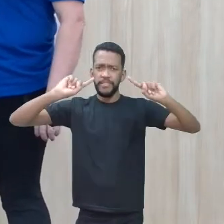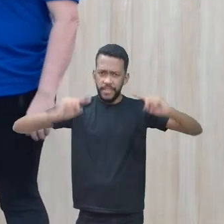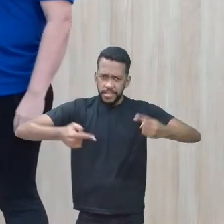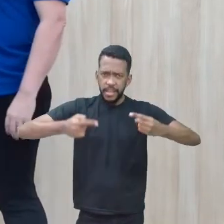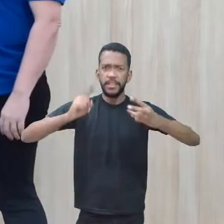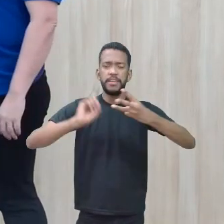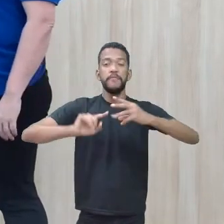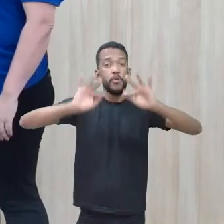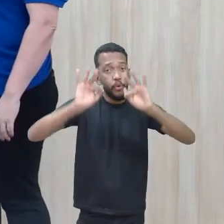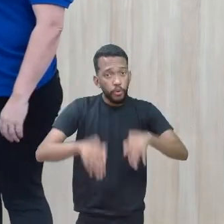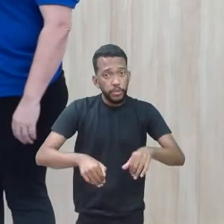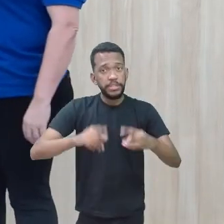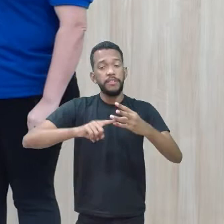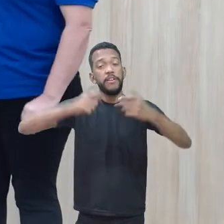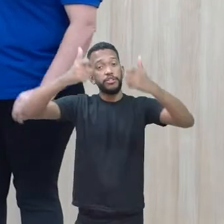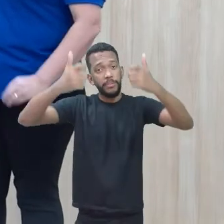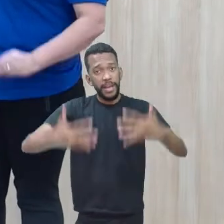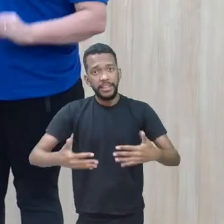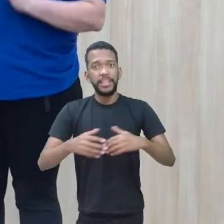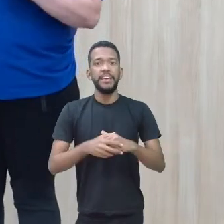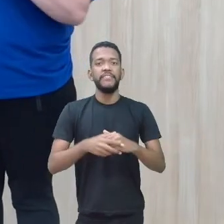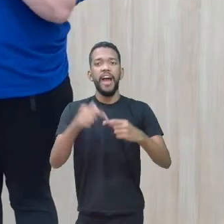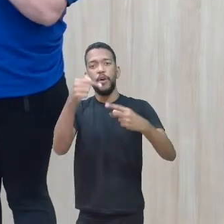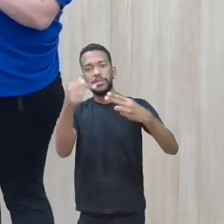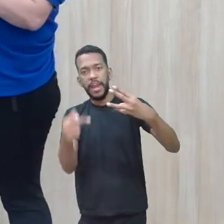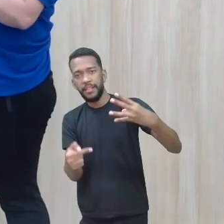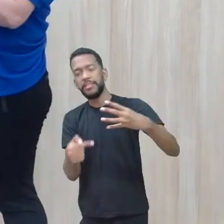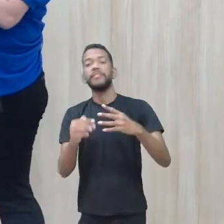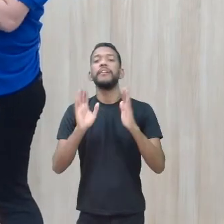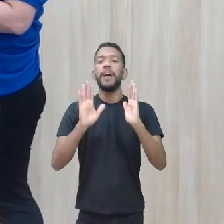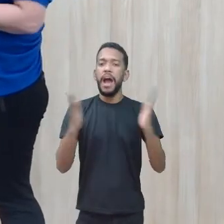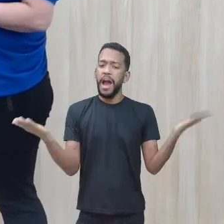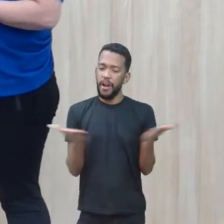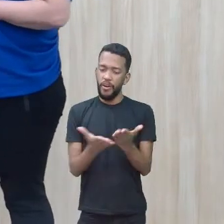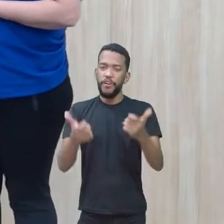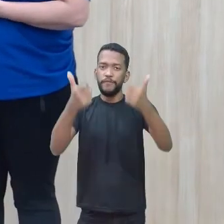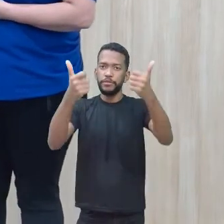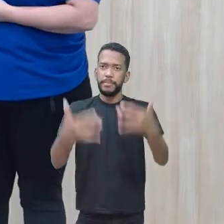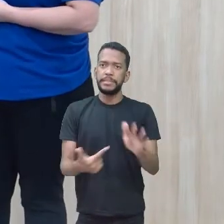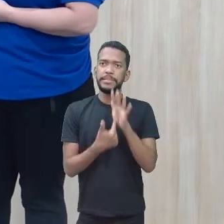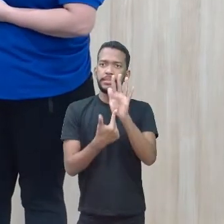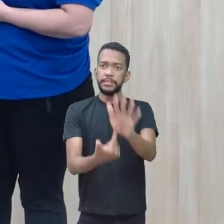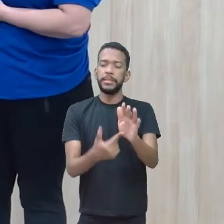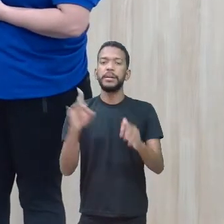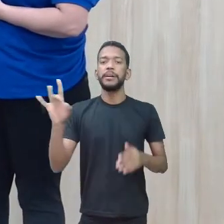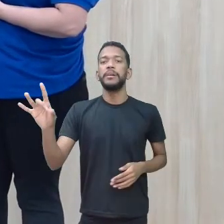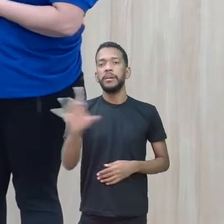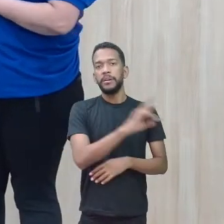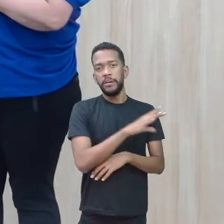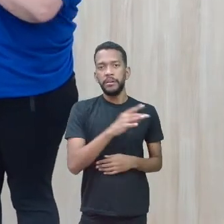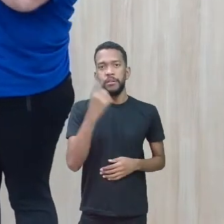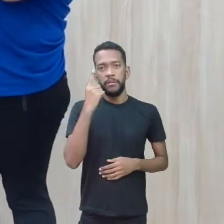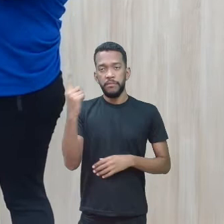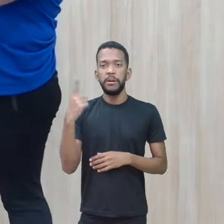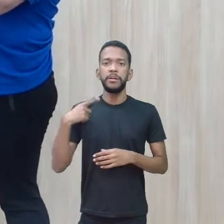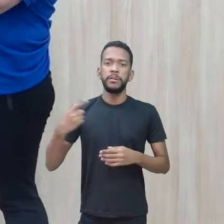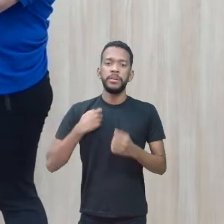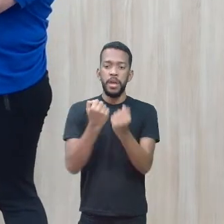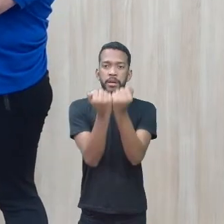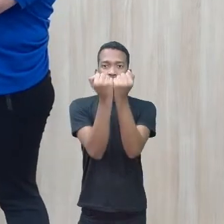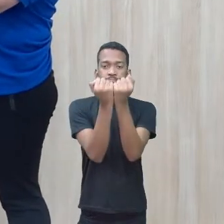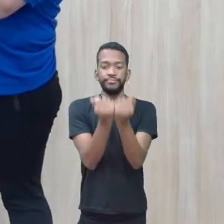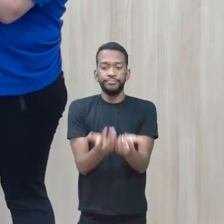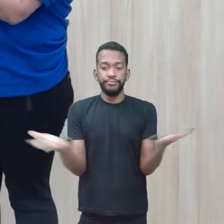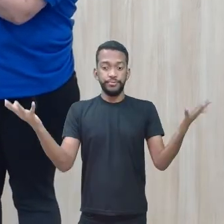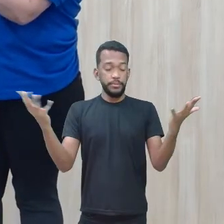explicativa, alternativa. Agora eu vou estar apresentando cada uma para vocês. A gama de conjunções